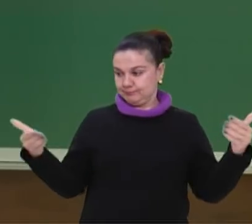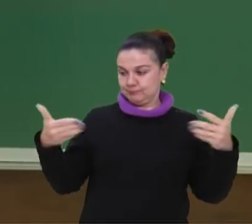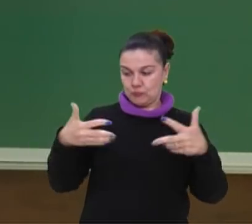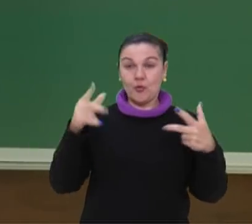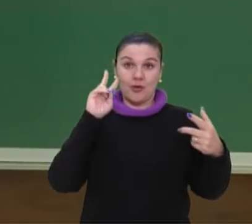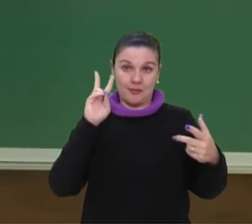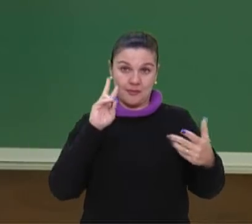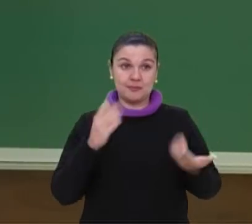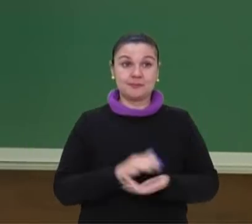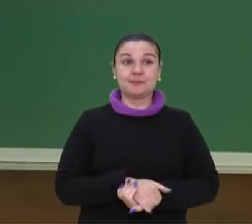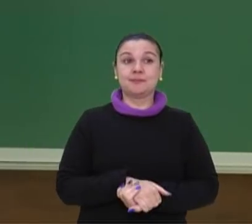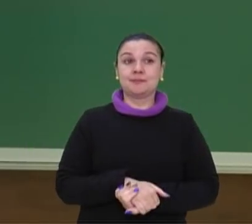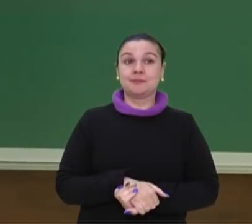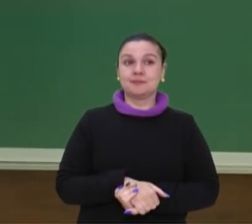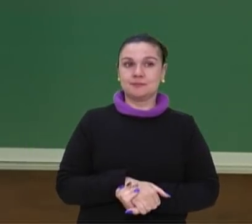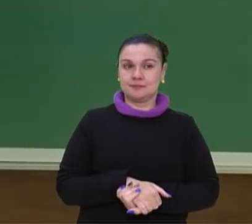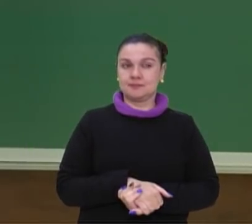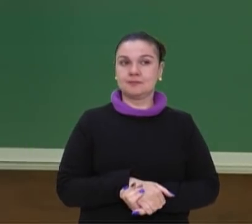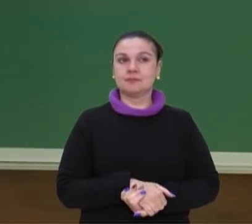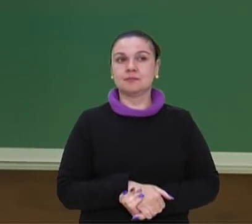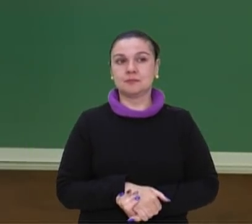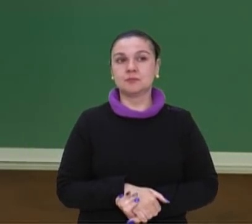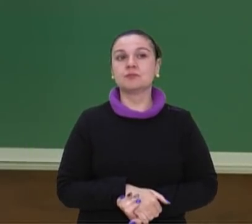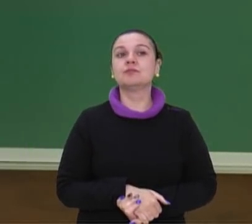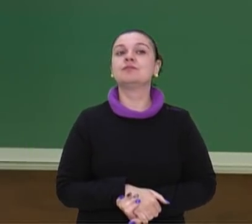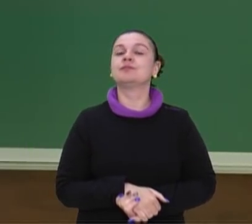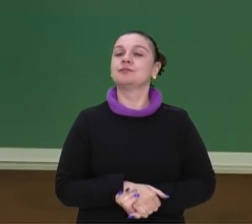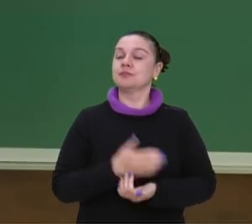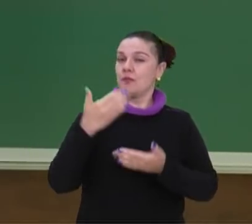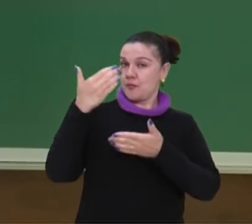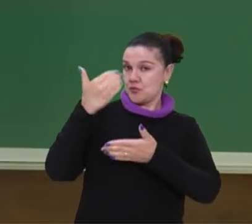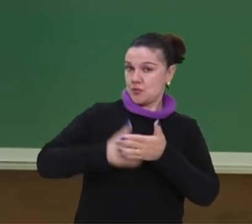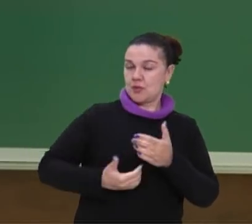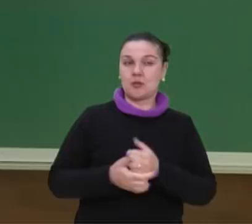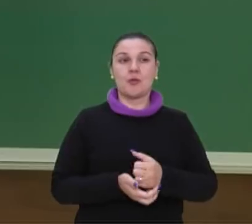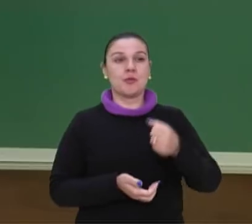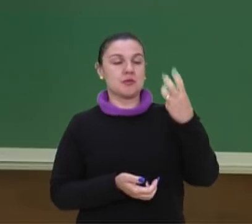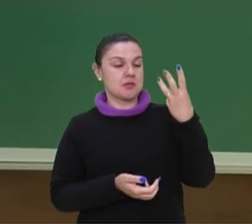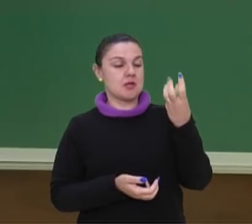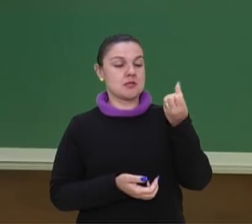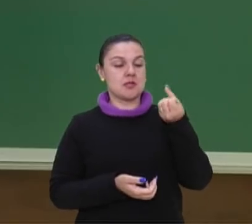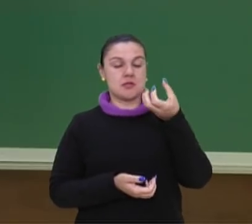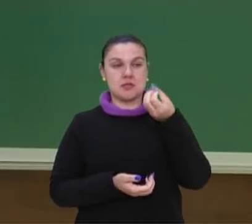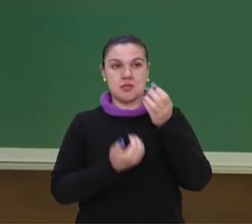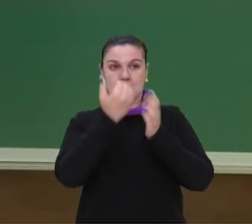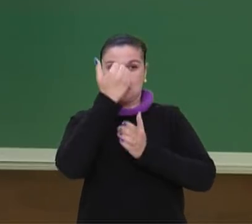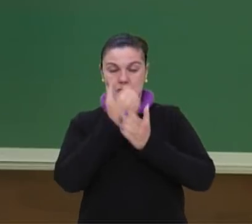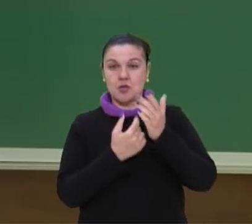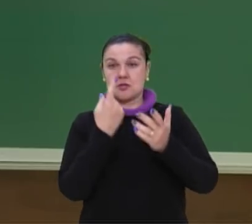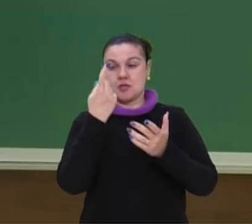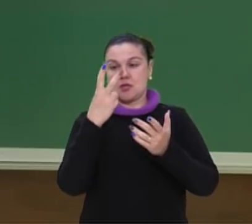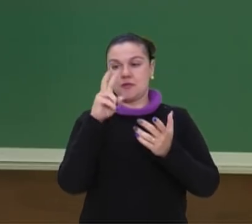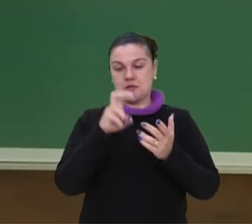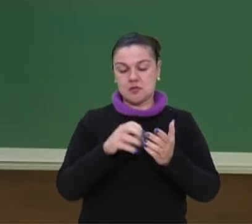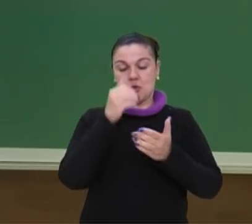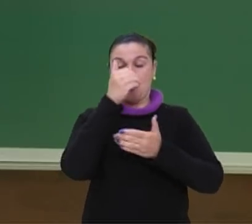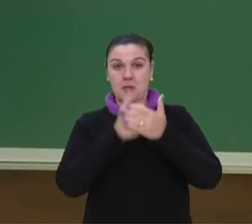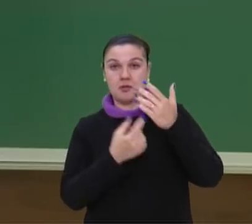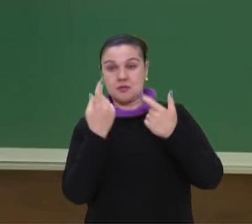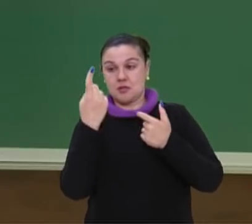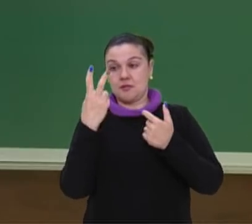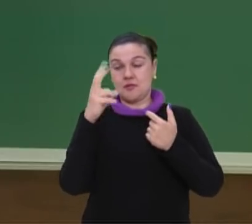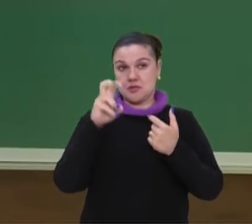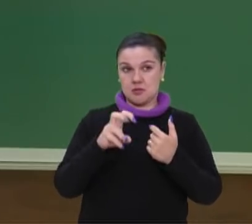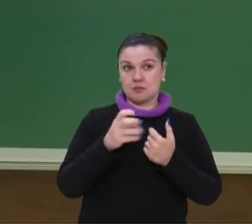opostos. Então, vamos subtrair já o que a gente tem. Vamos lá? 360 menos 125